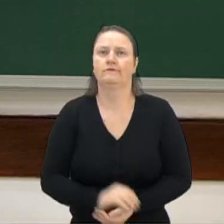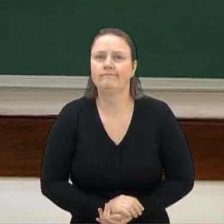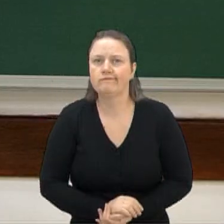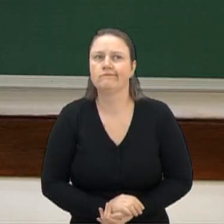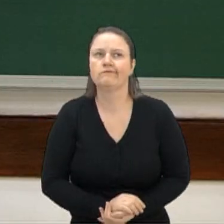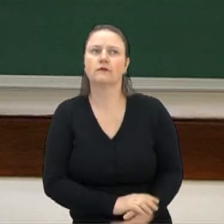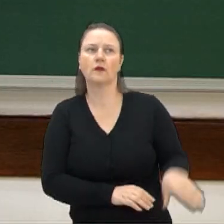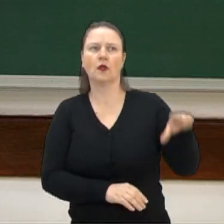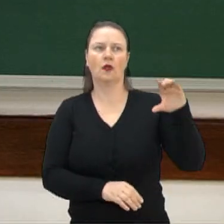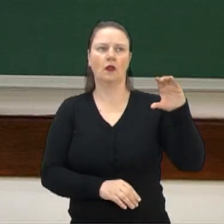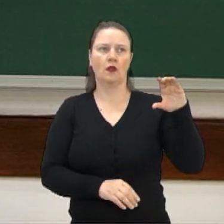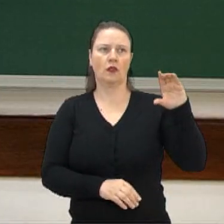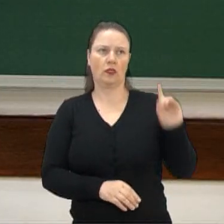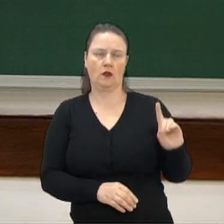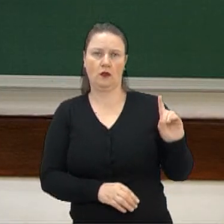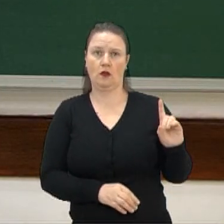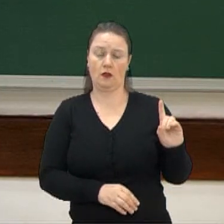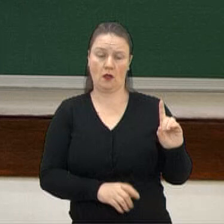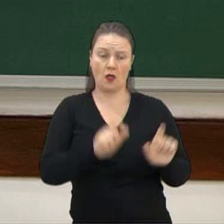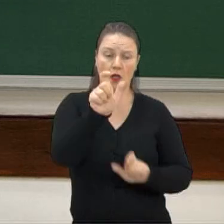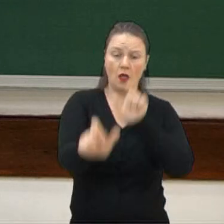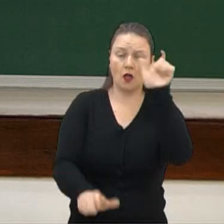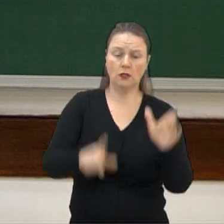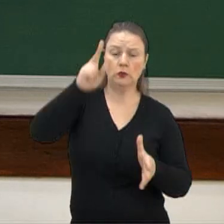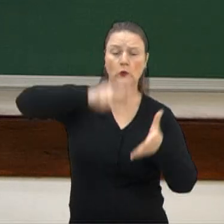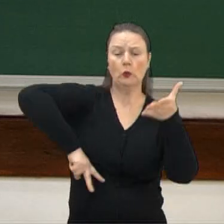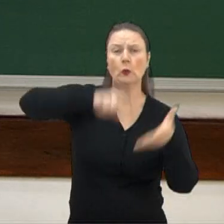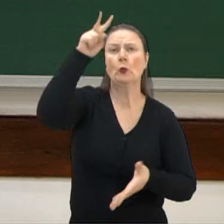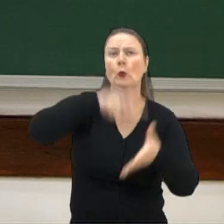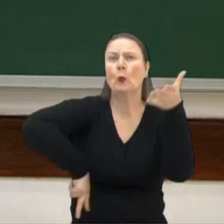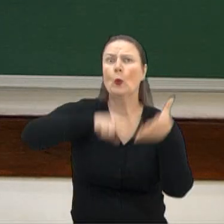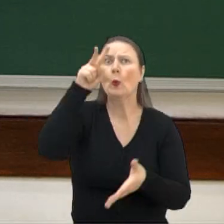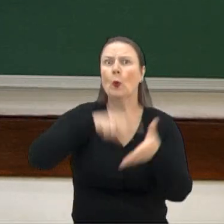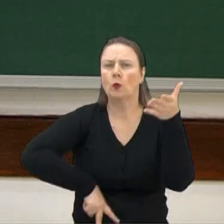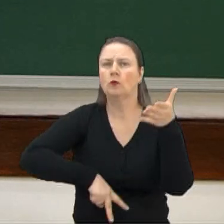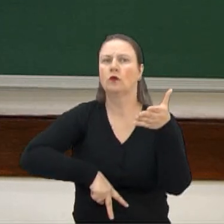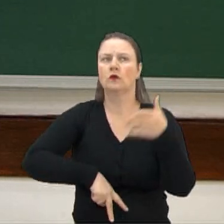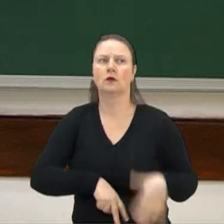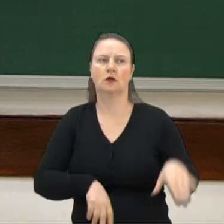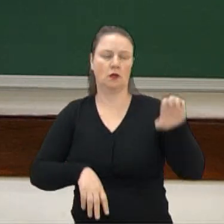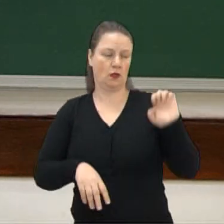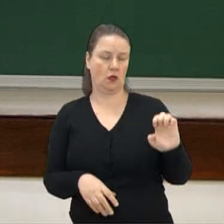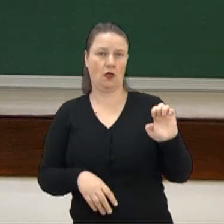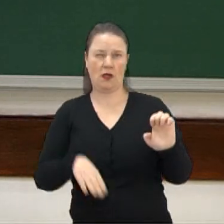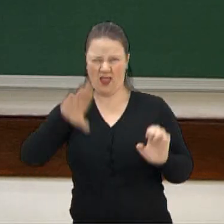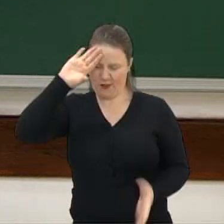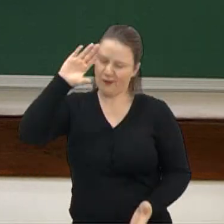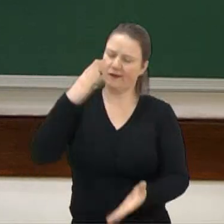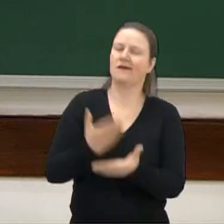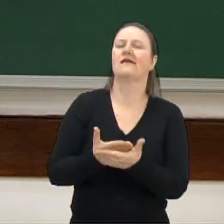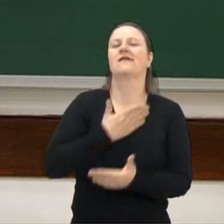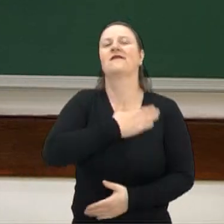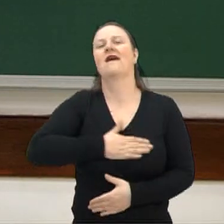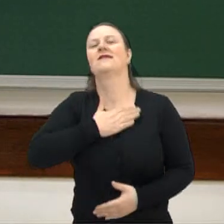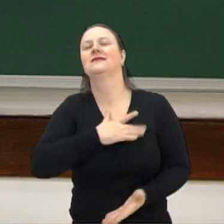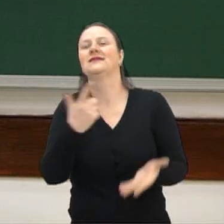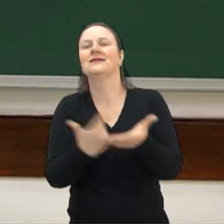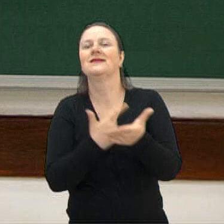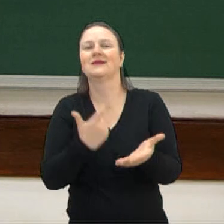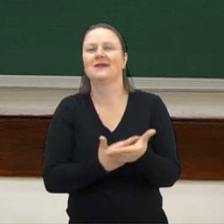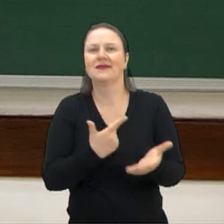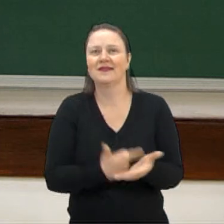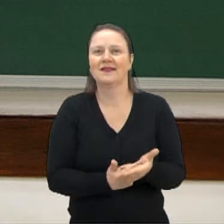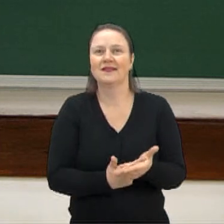leem muito. Tem o advérbio no muito. E com certeza você gostará deste livro. Tem um advérbio no